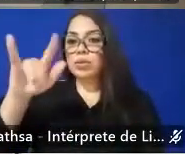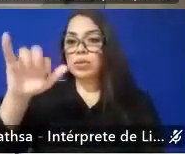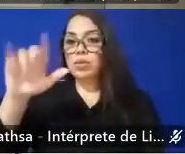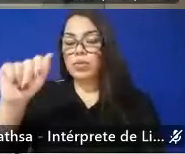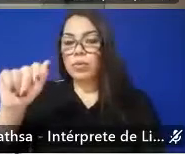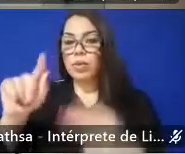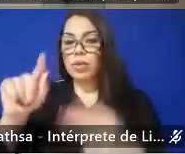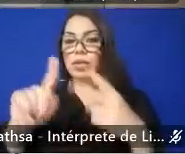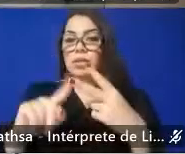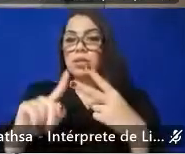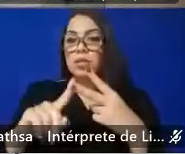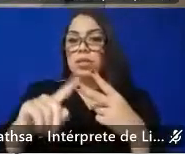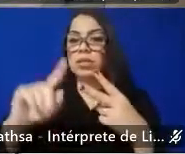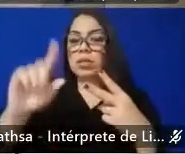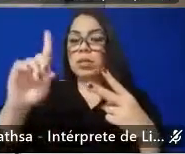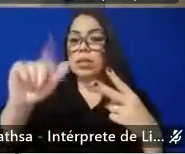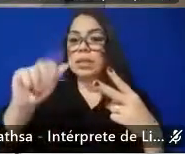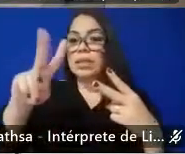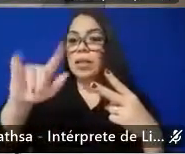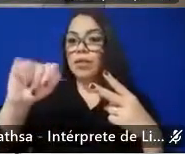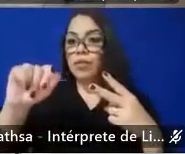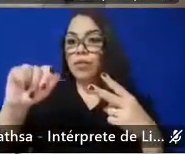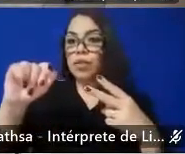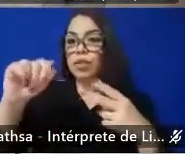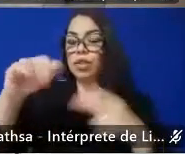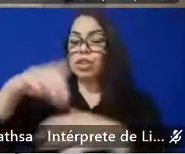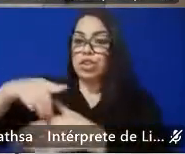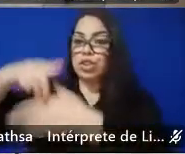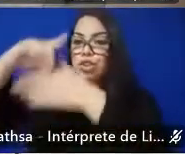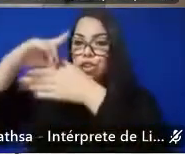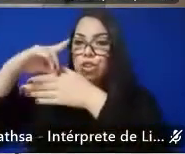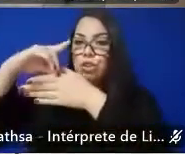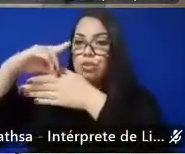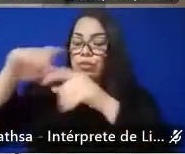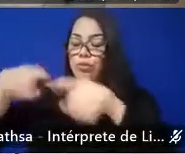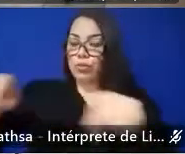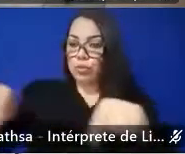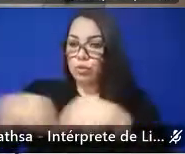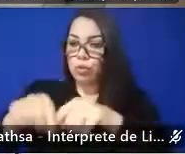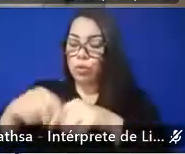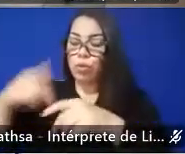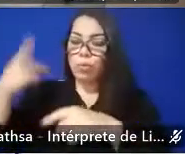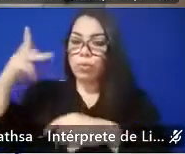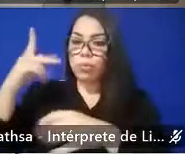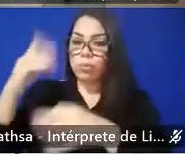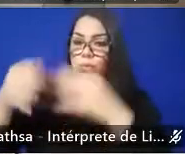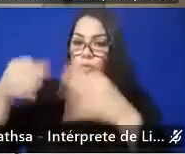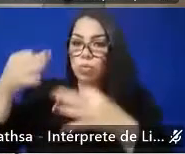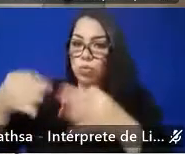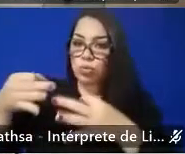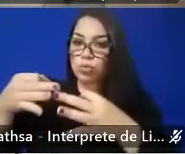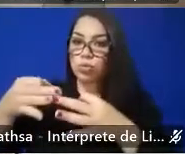de Farias chefe de gabinete da procuradoria-geral de justiça e por fim